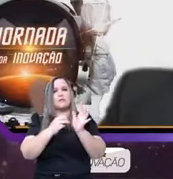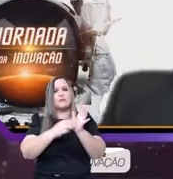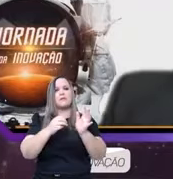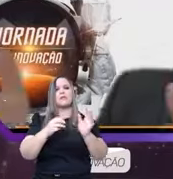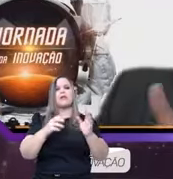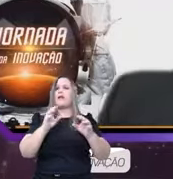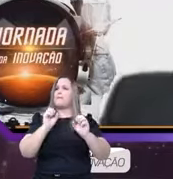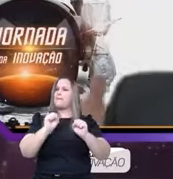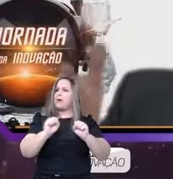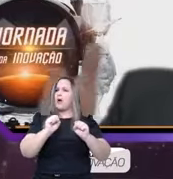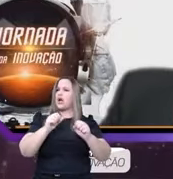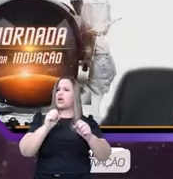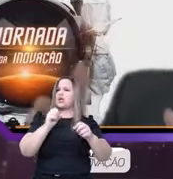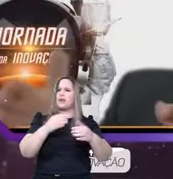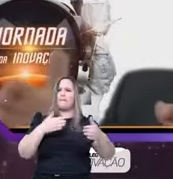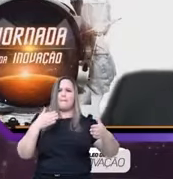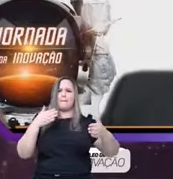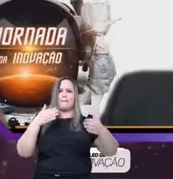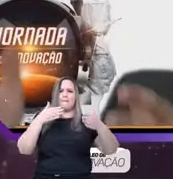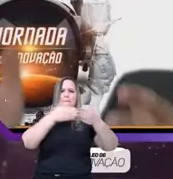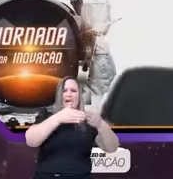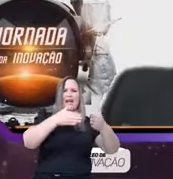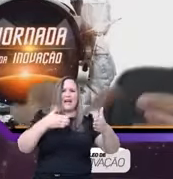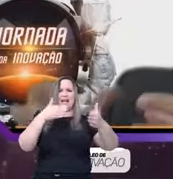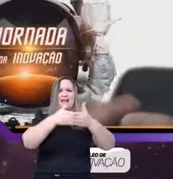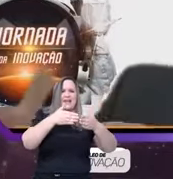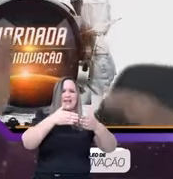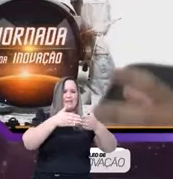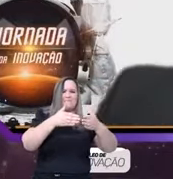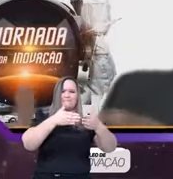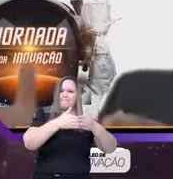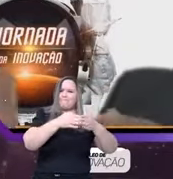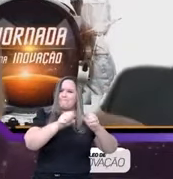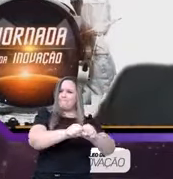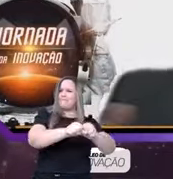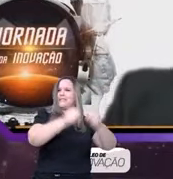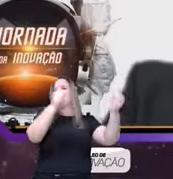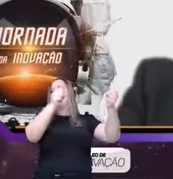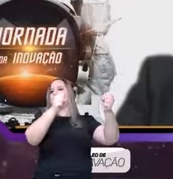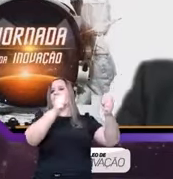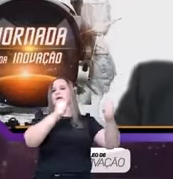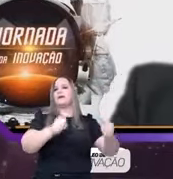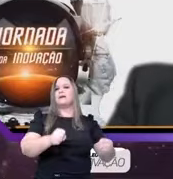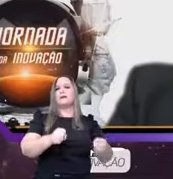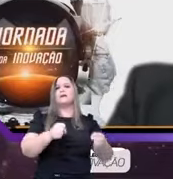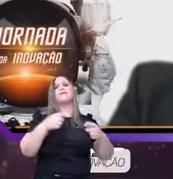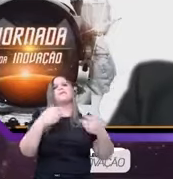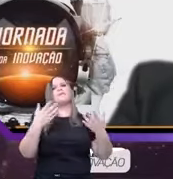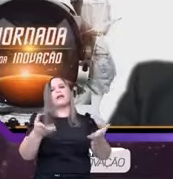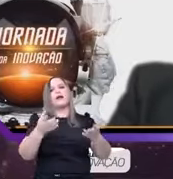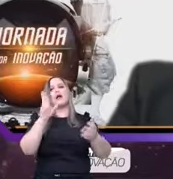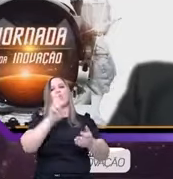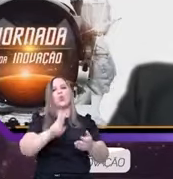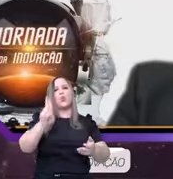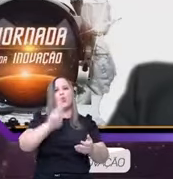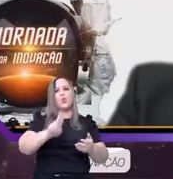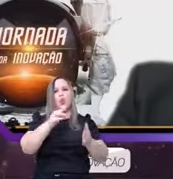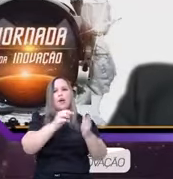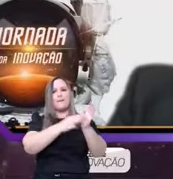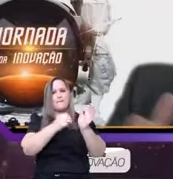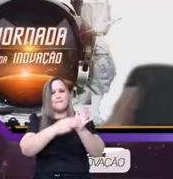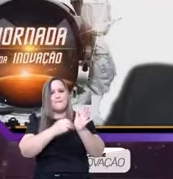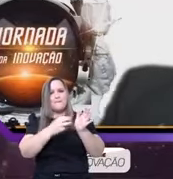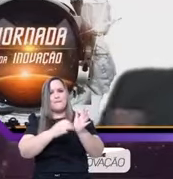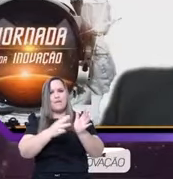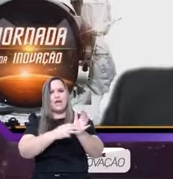quebrar um pouco dos processos, quebrar um pouco das ações, usar um pouco de método nessas ações para